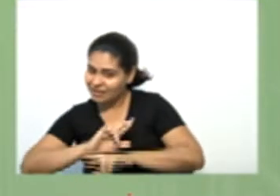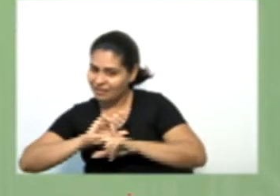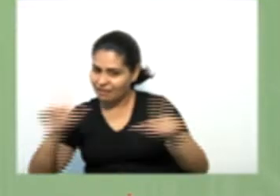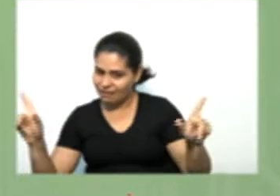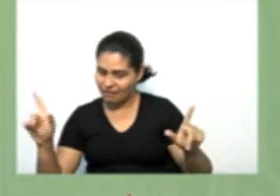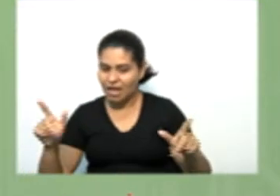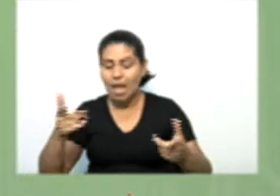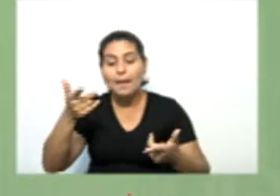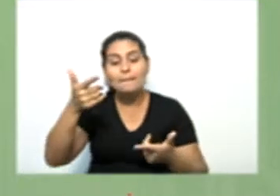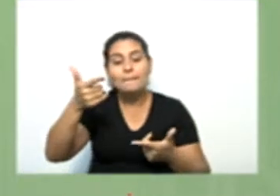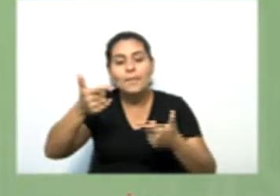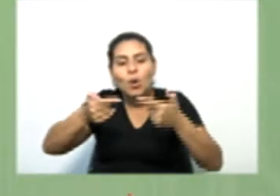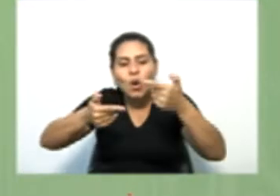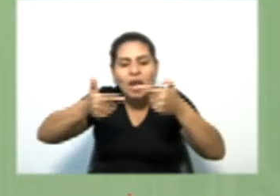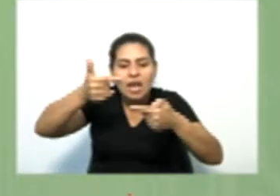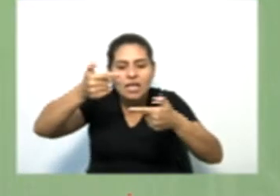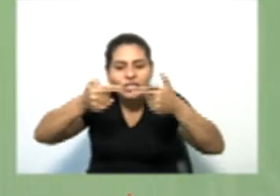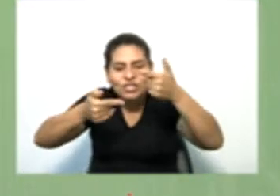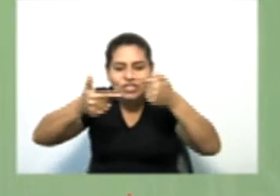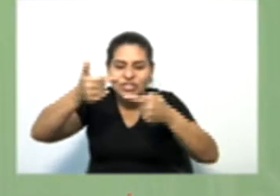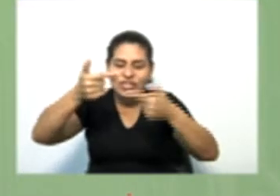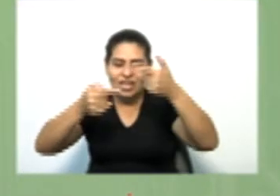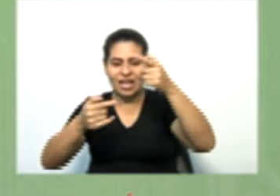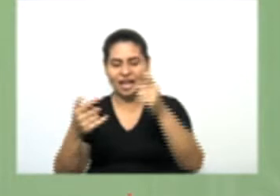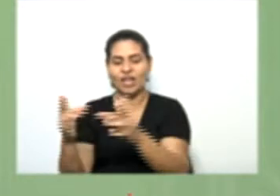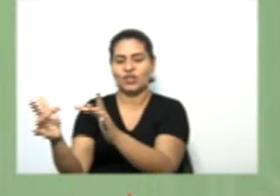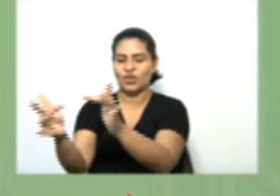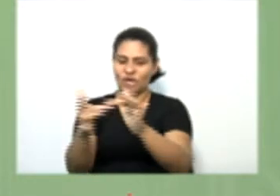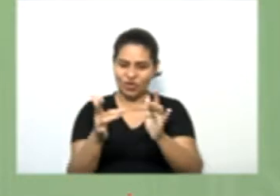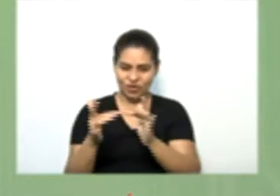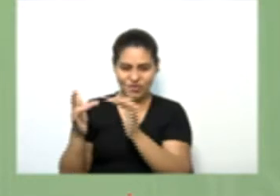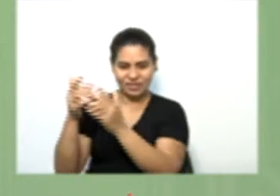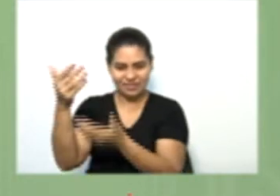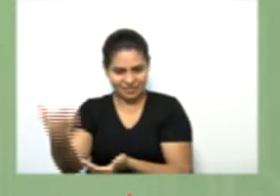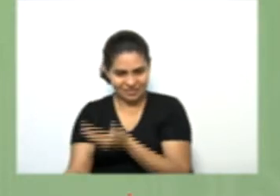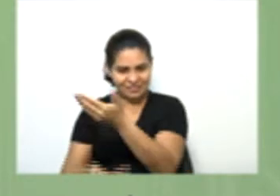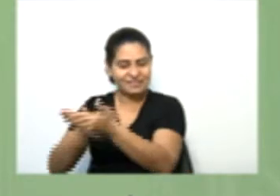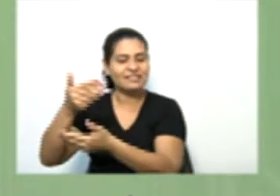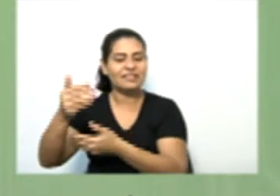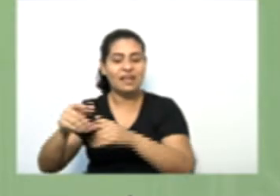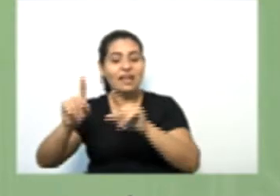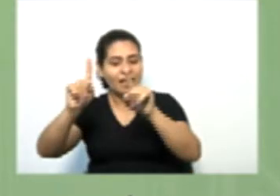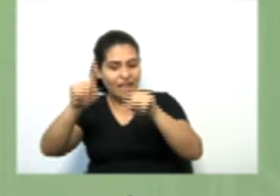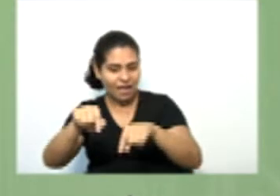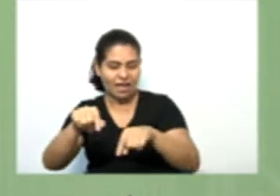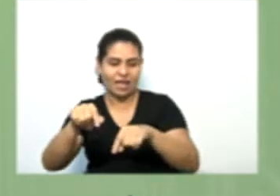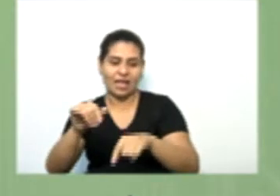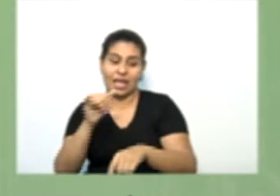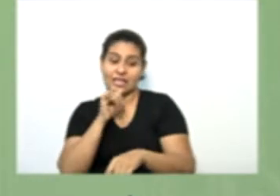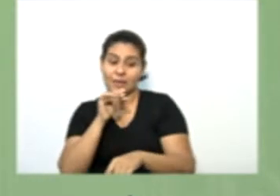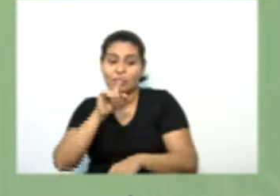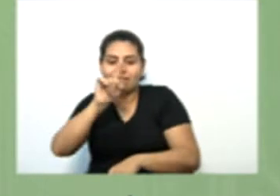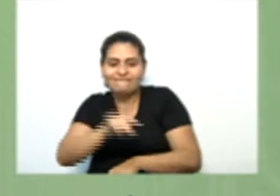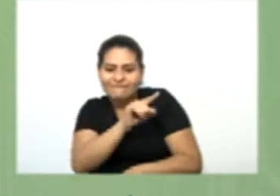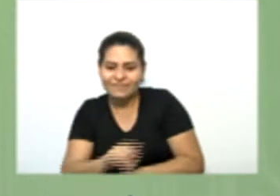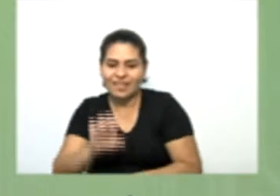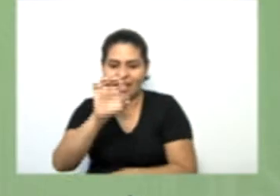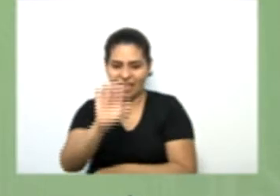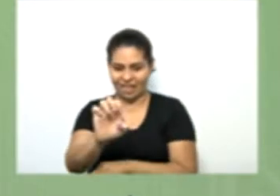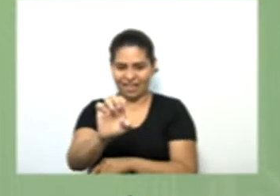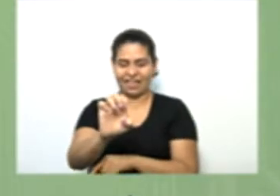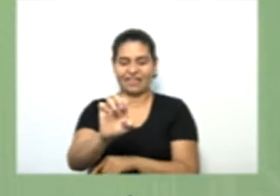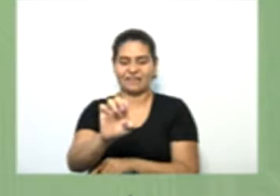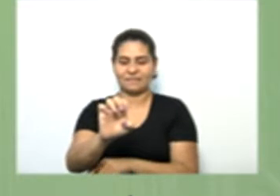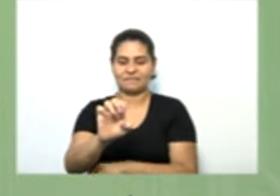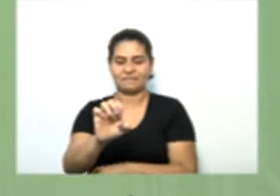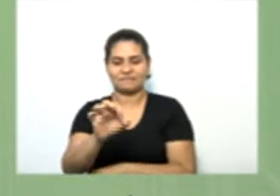certo é políticas de relacionamento, ou seja, questão E. Essa é a resposta,